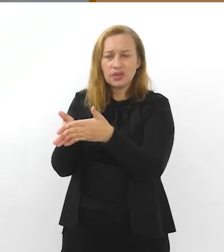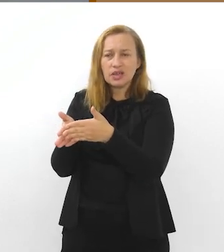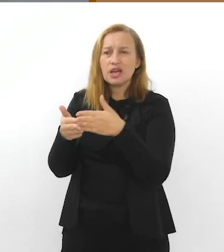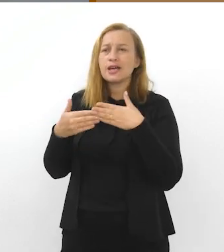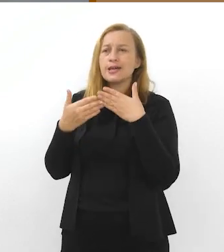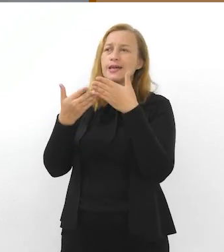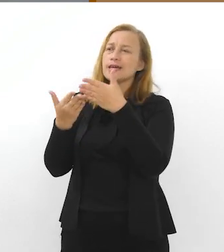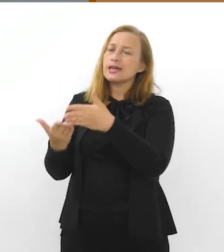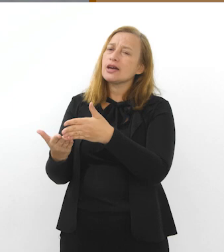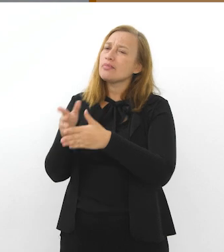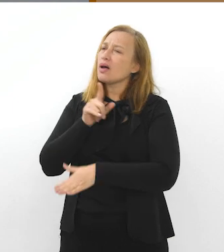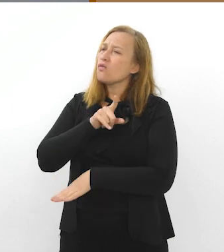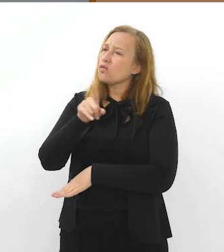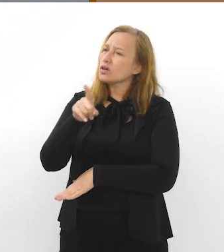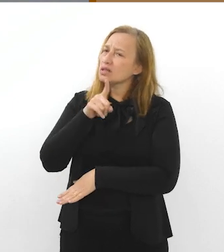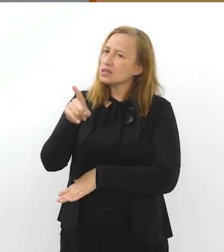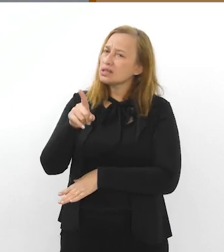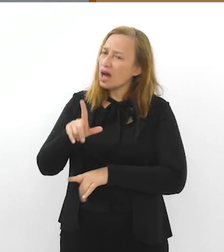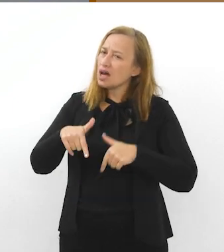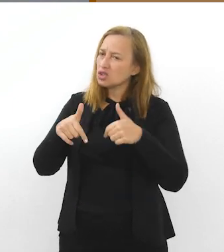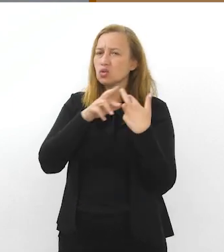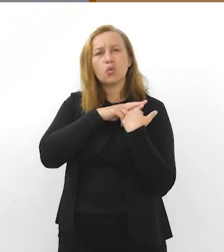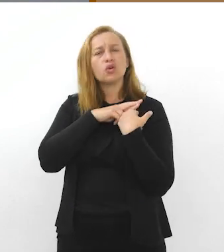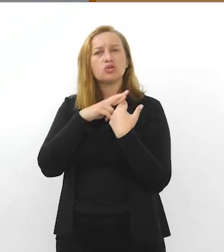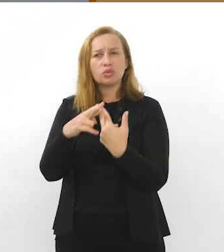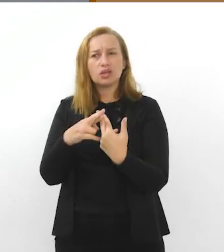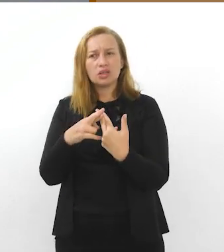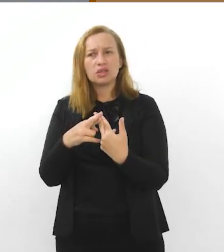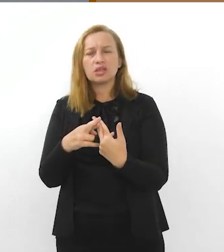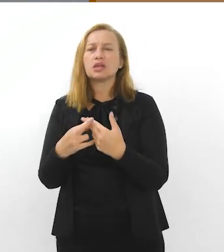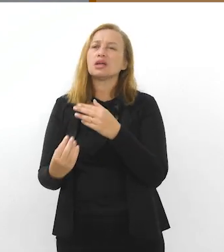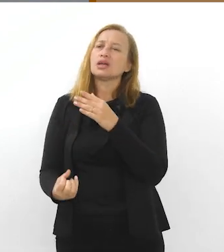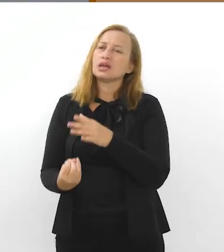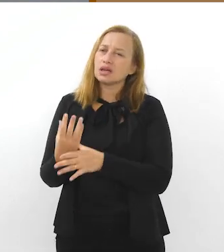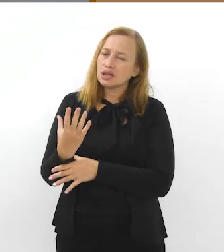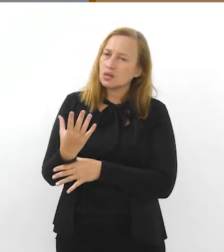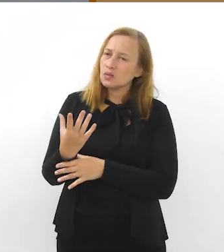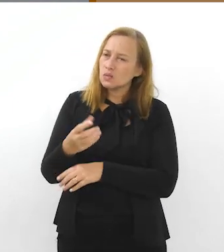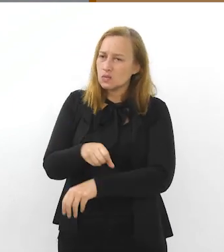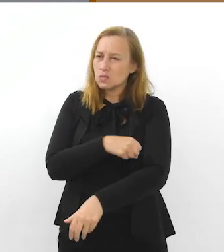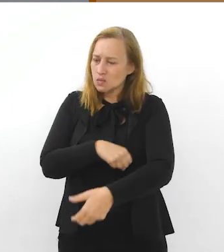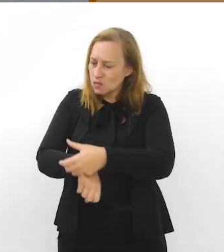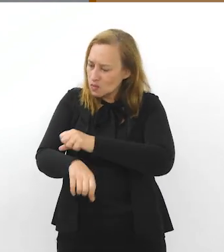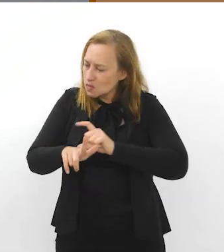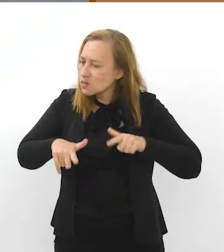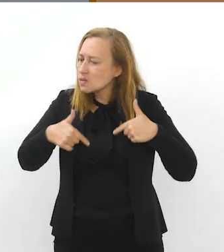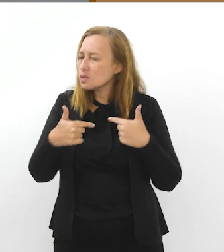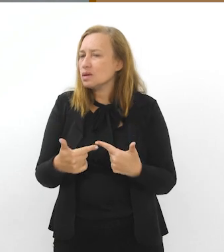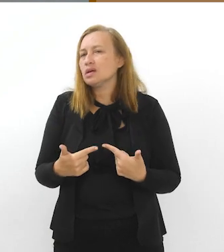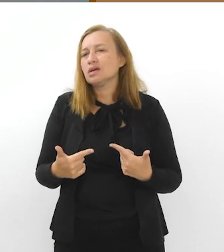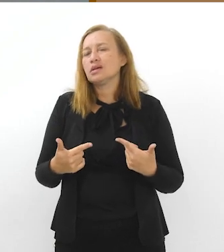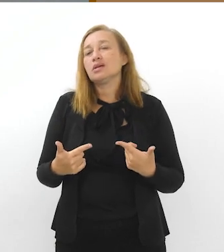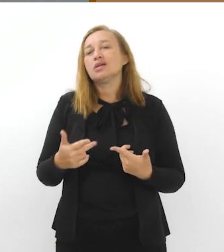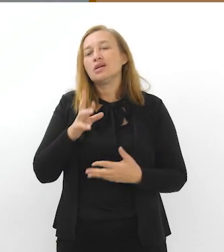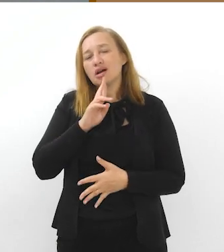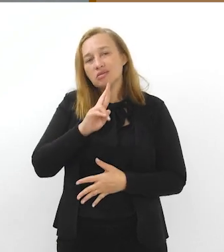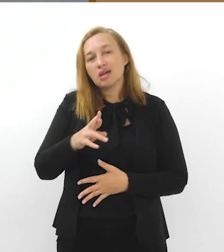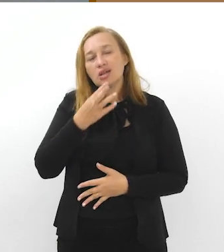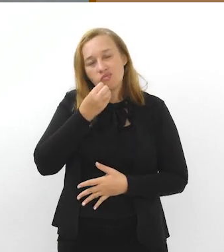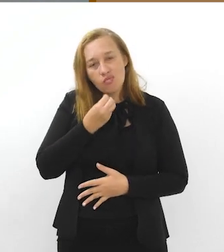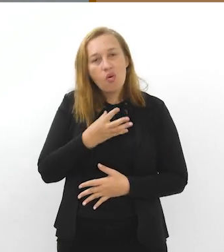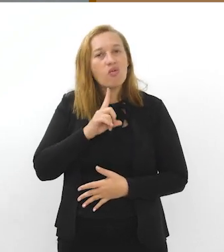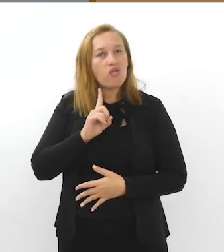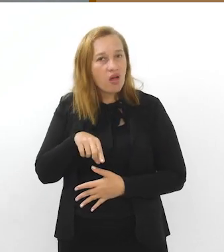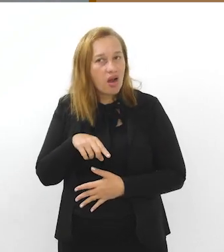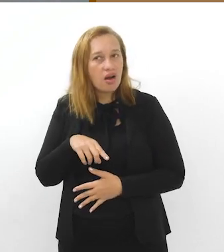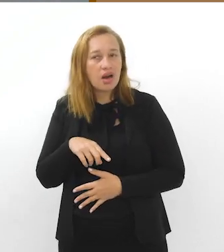leva para você agir com responsabilidade, criatividade e determinação, acaba